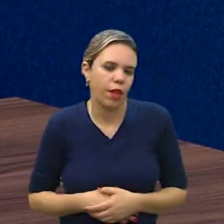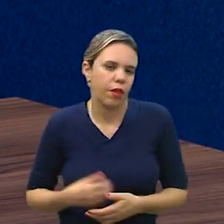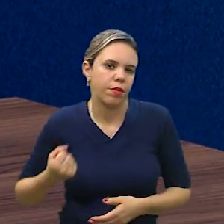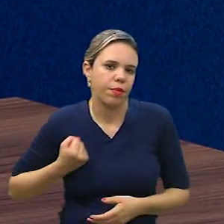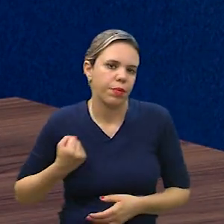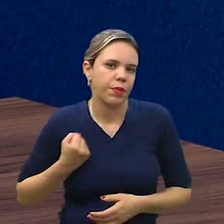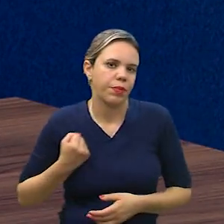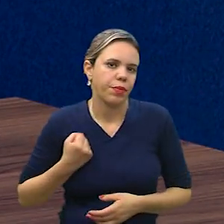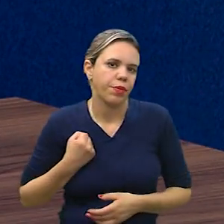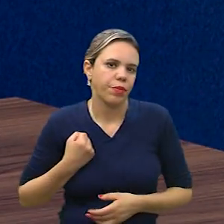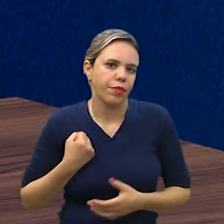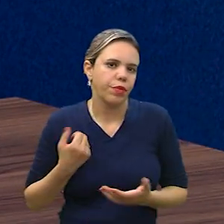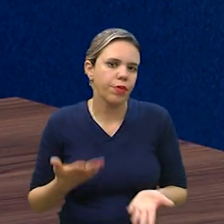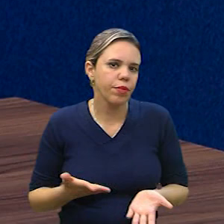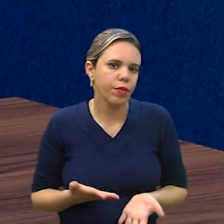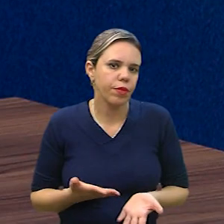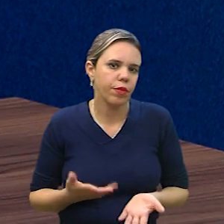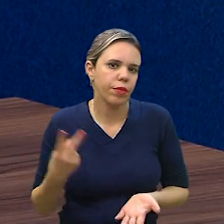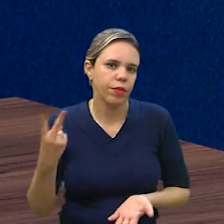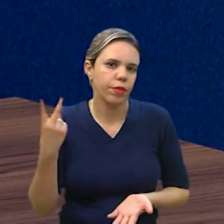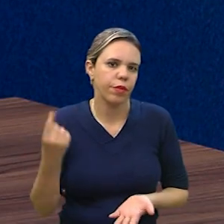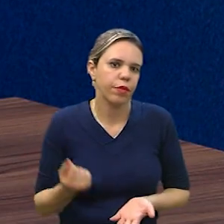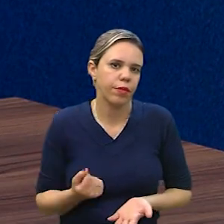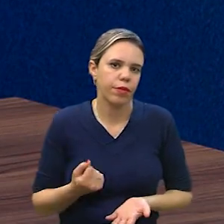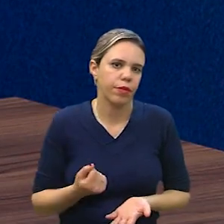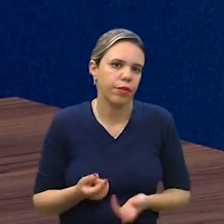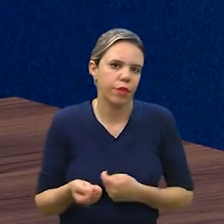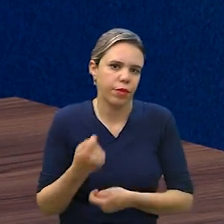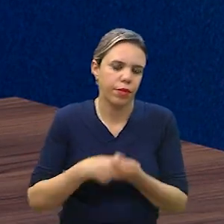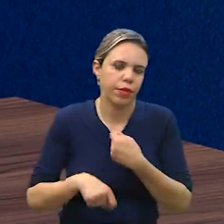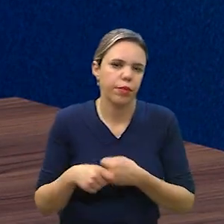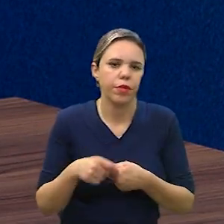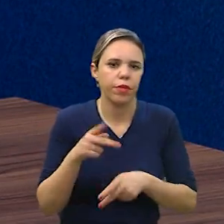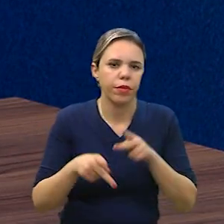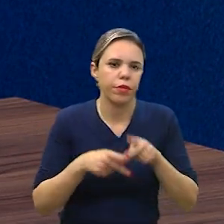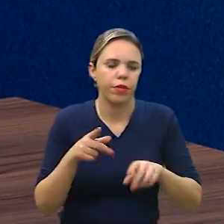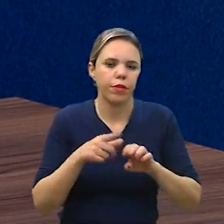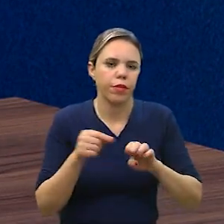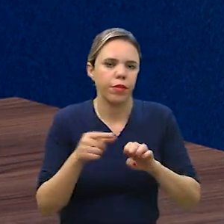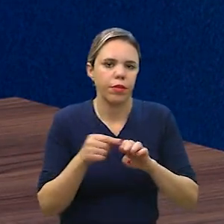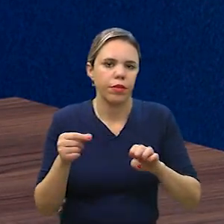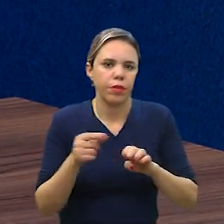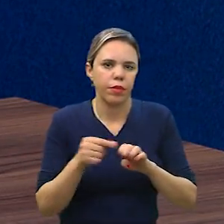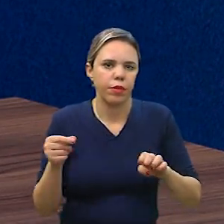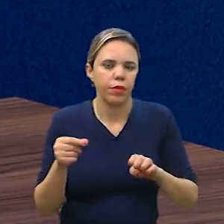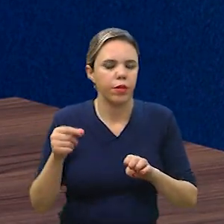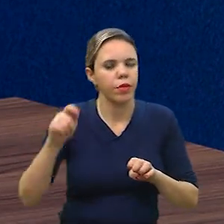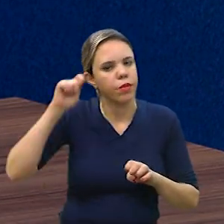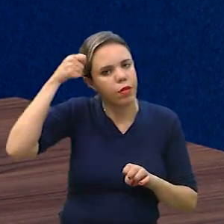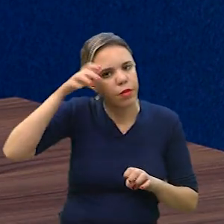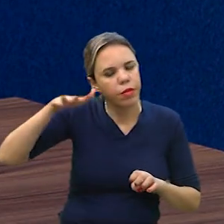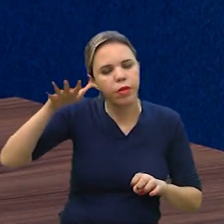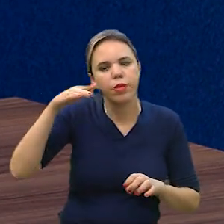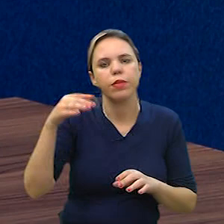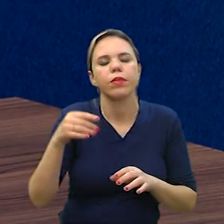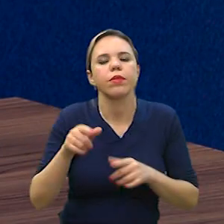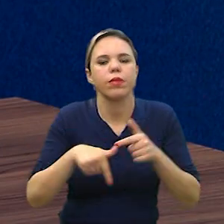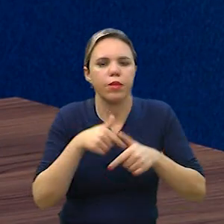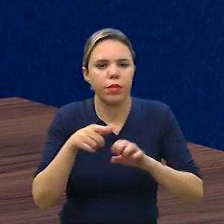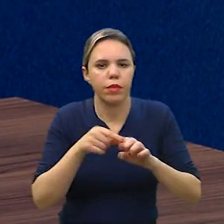do número em valores que o mercado de afroempreendedores movimenta no